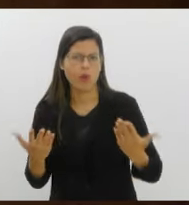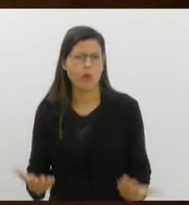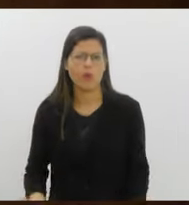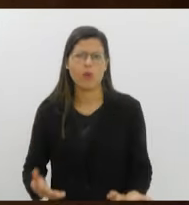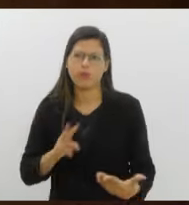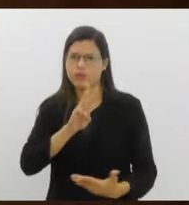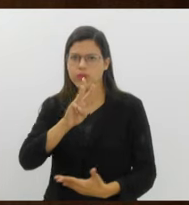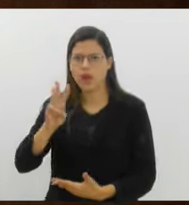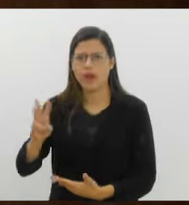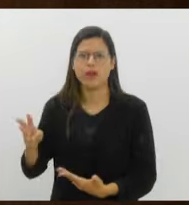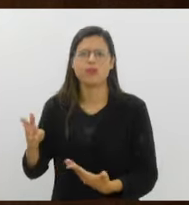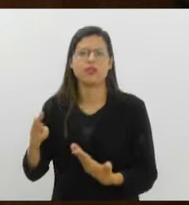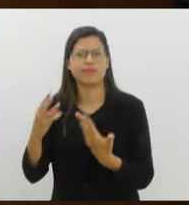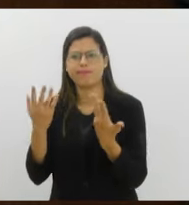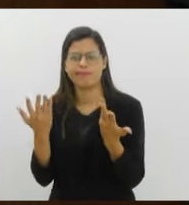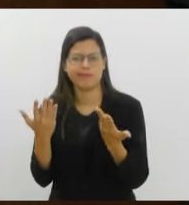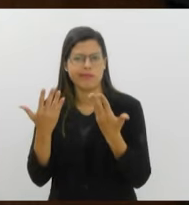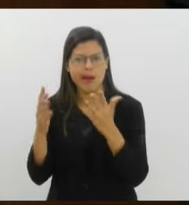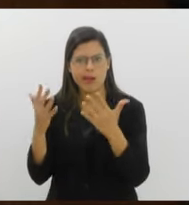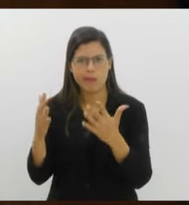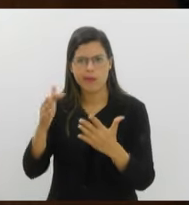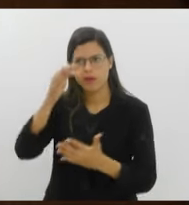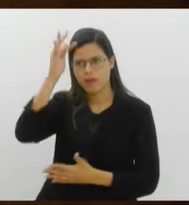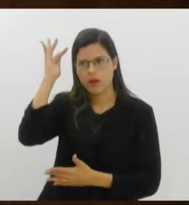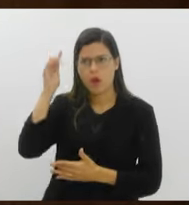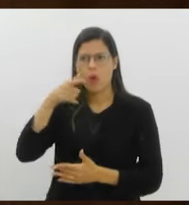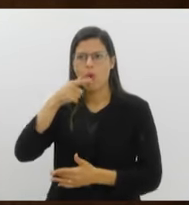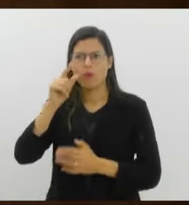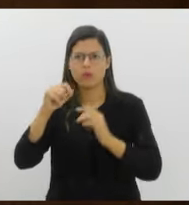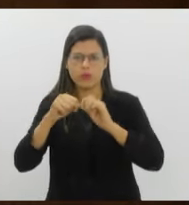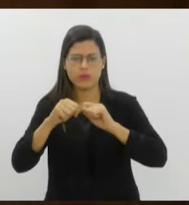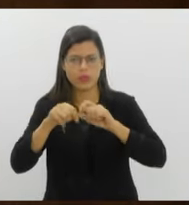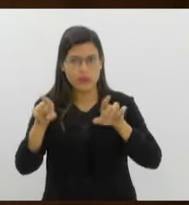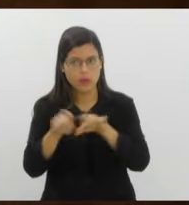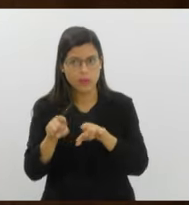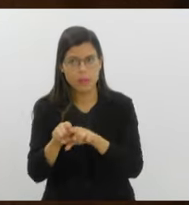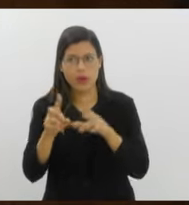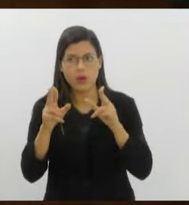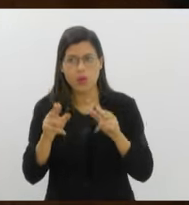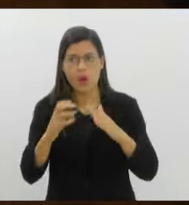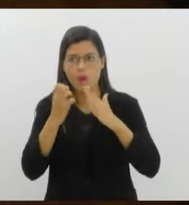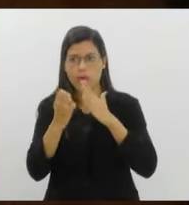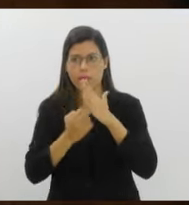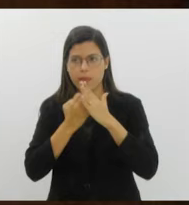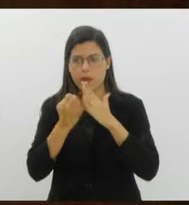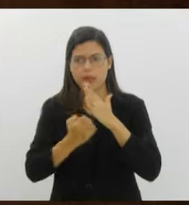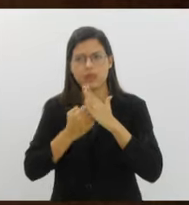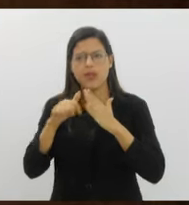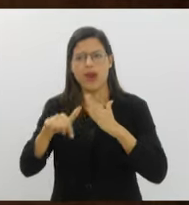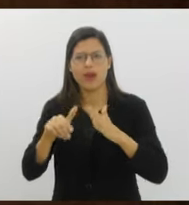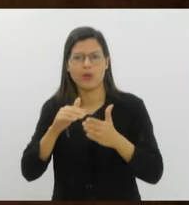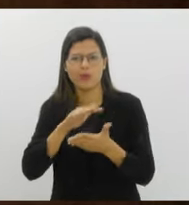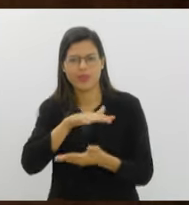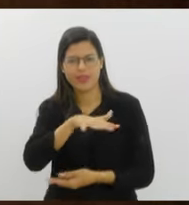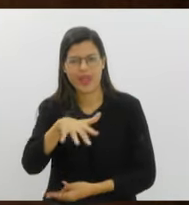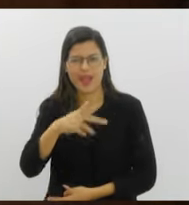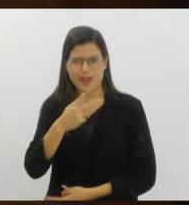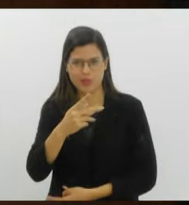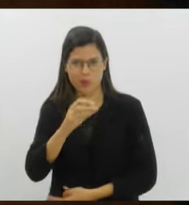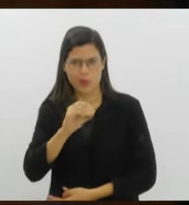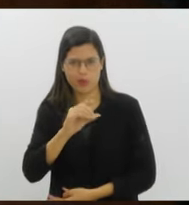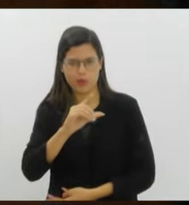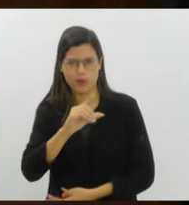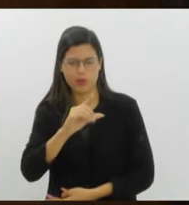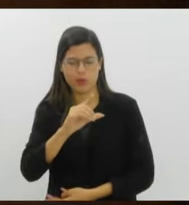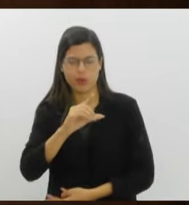realmente merecem. Parabéns, Fred. Ontem eu fiz o mesmo com excelente, com um grande empresário do ramo da podologia, que já fez ação aqui na LERJ de graça, e